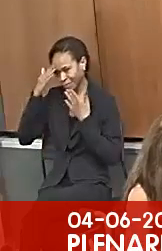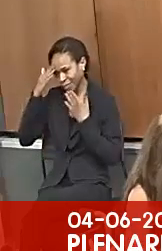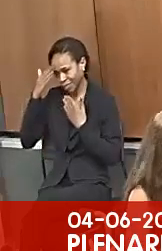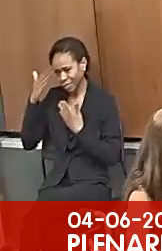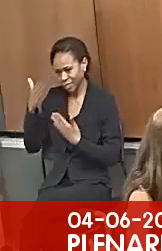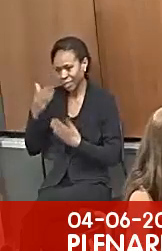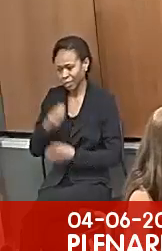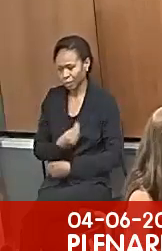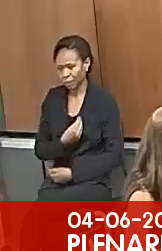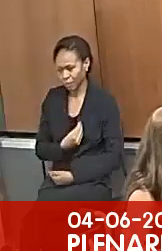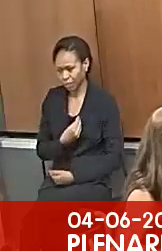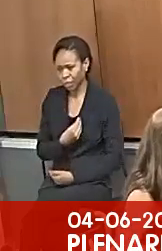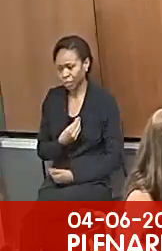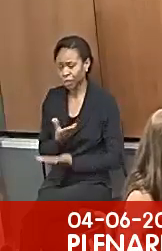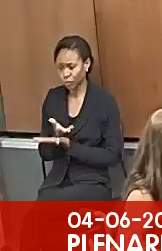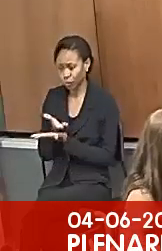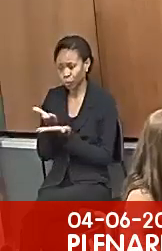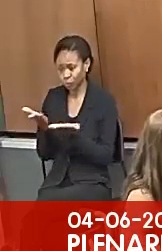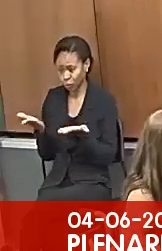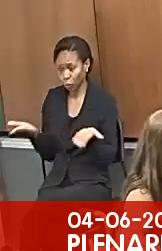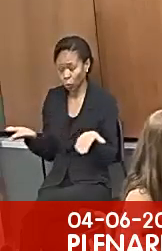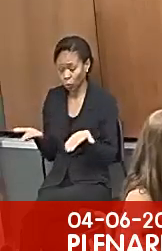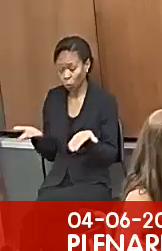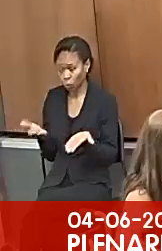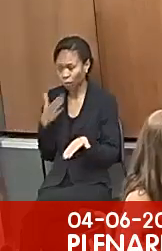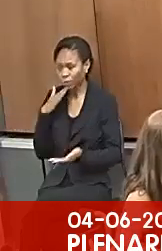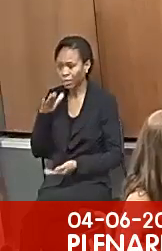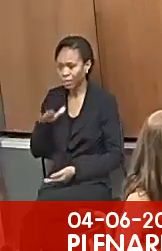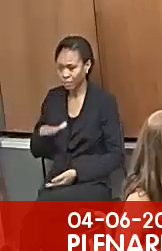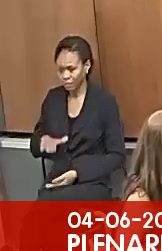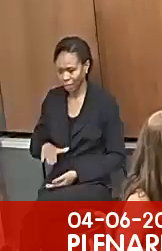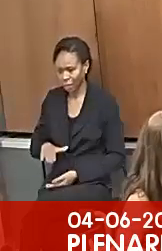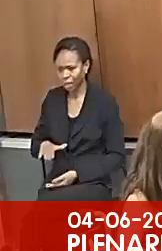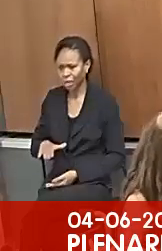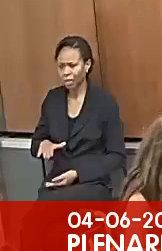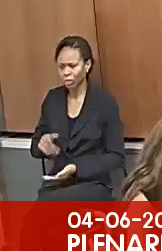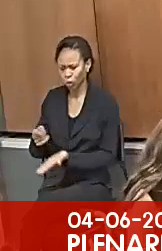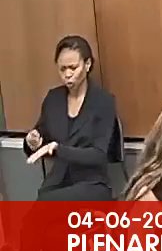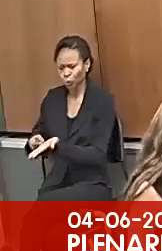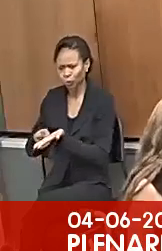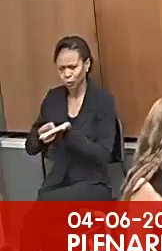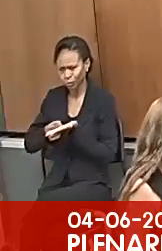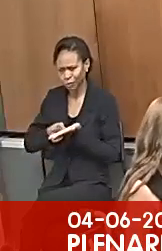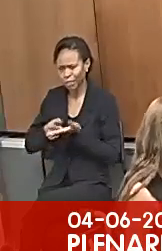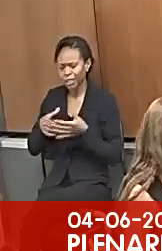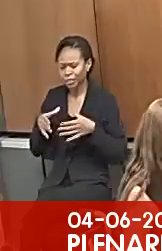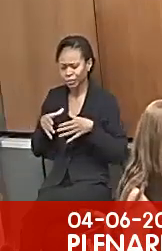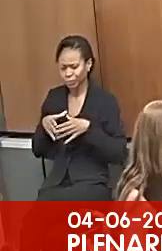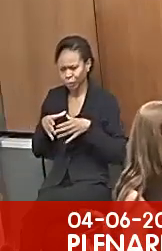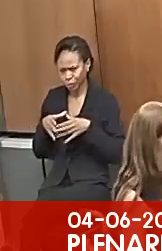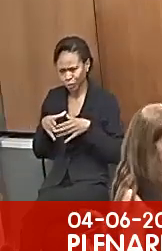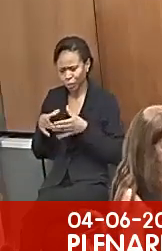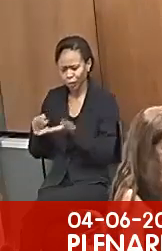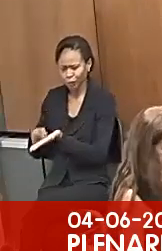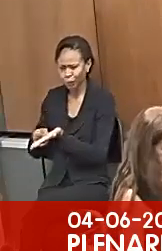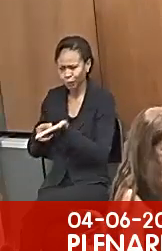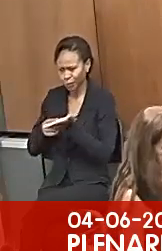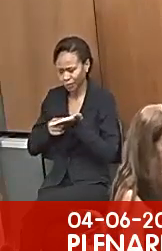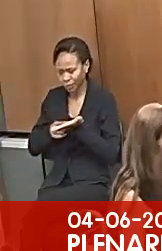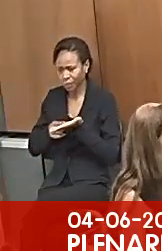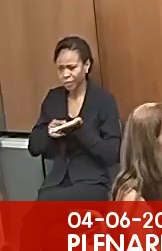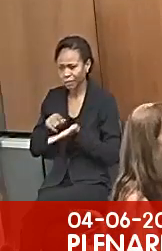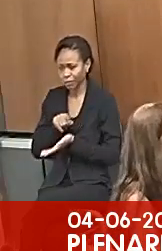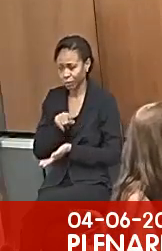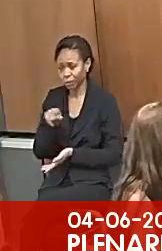agradecer a presença de vocês nessa tarde, de terem aceitado o convite dessa comissão, o nosso convite de